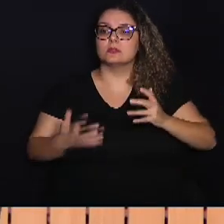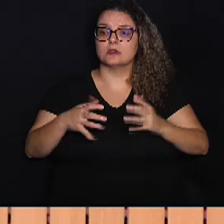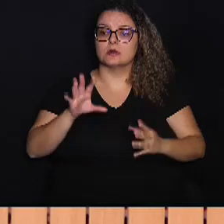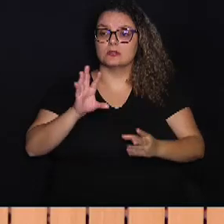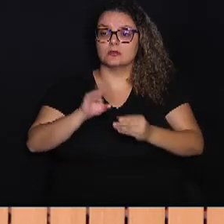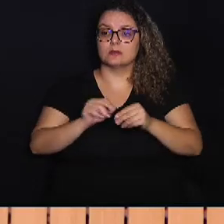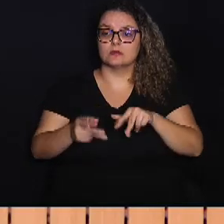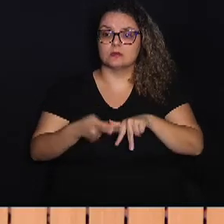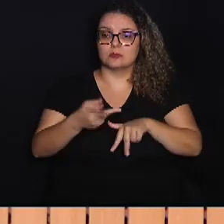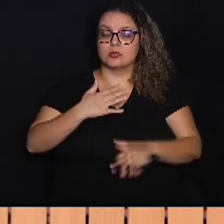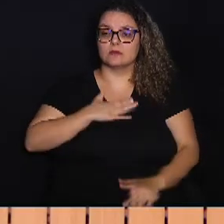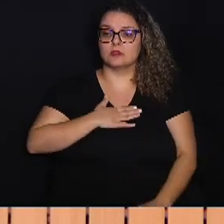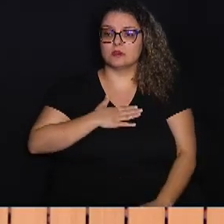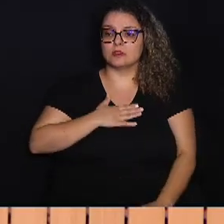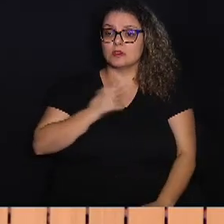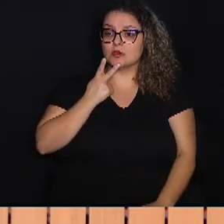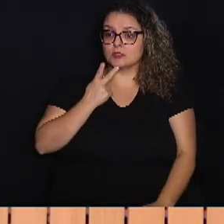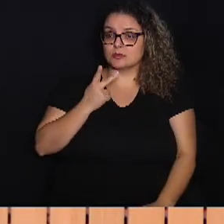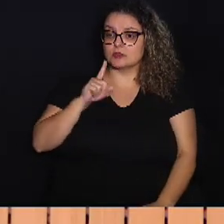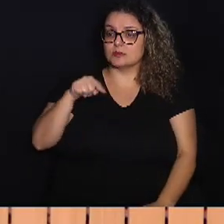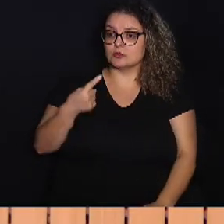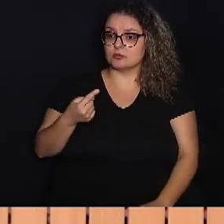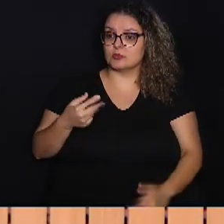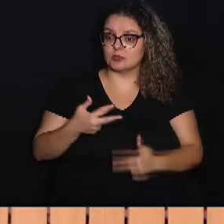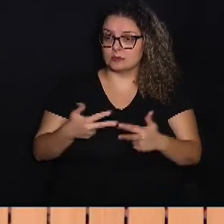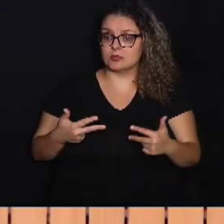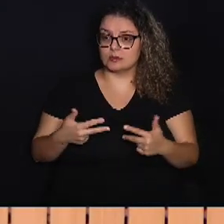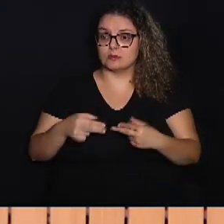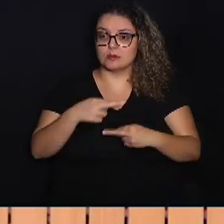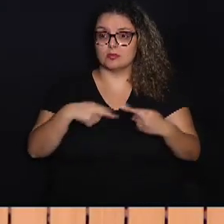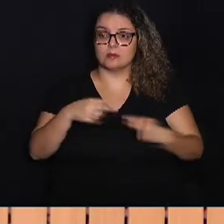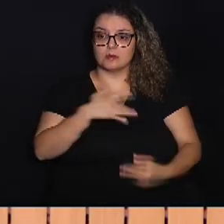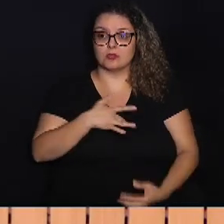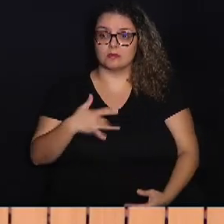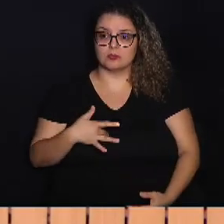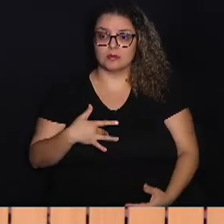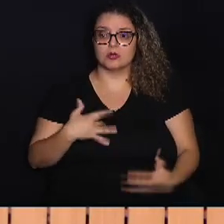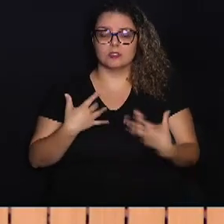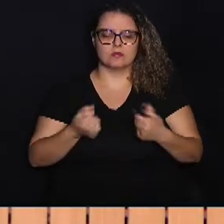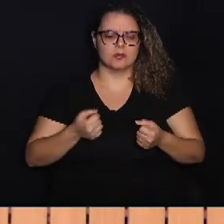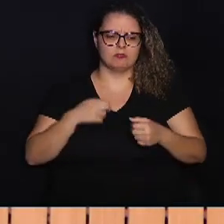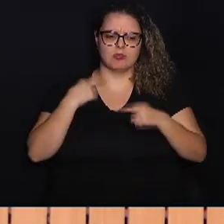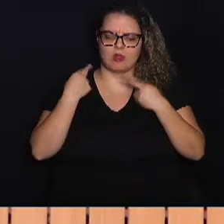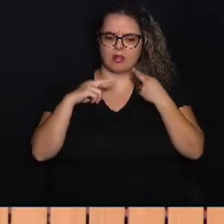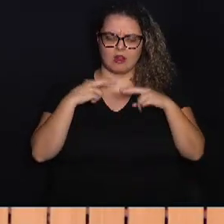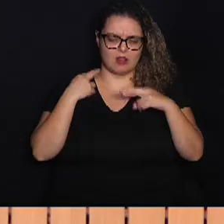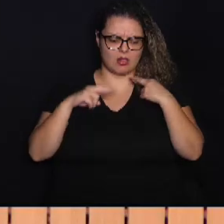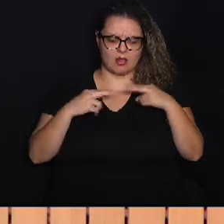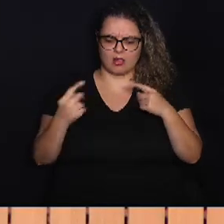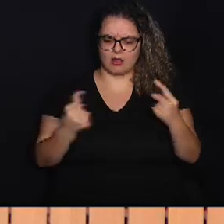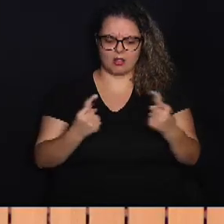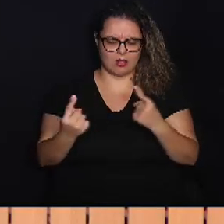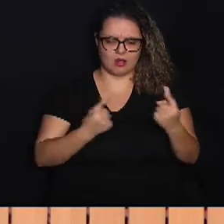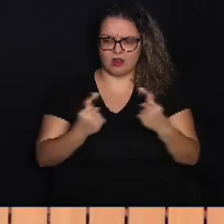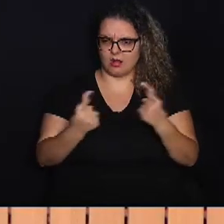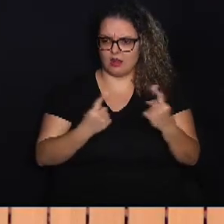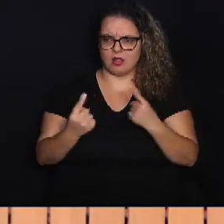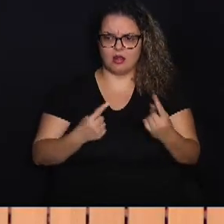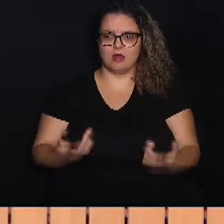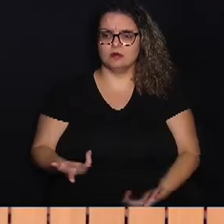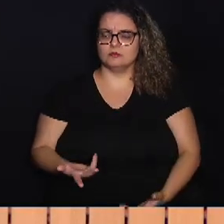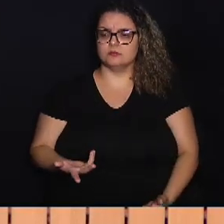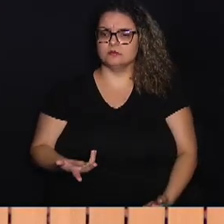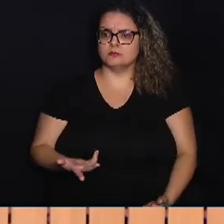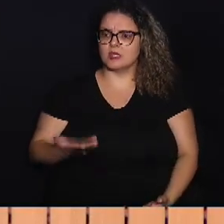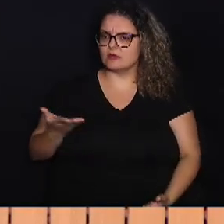a minha fala eh dizendo de uma outra situação que em relação à saúde também recebo muitas reclamações e as pessoas olha mas